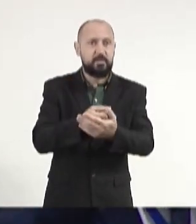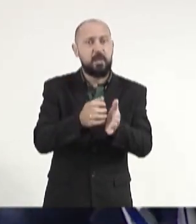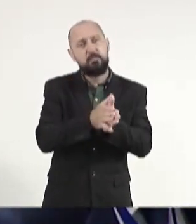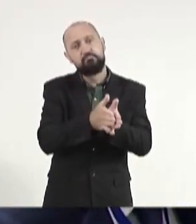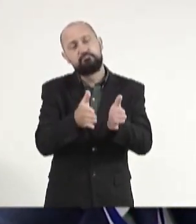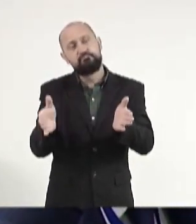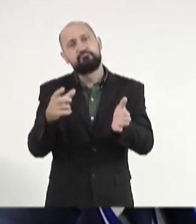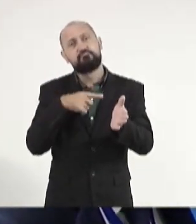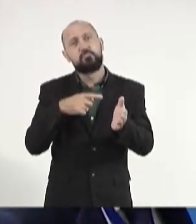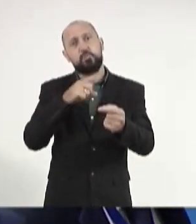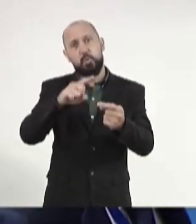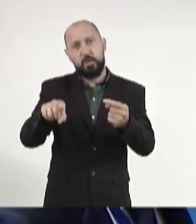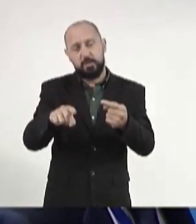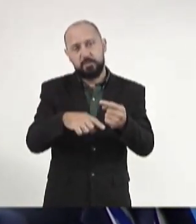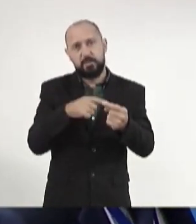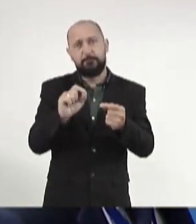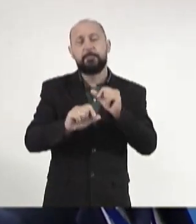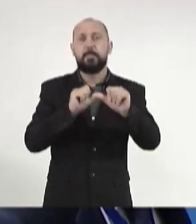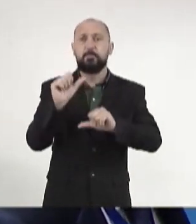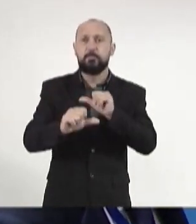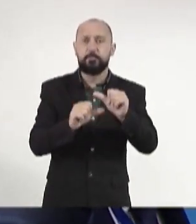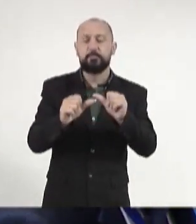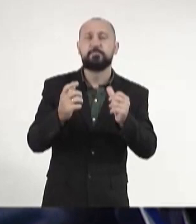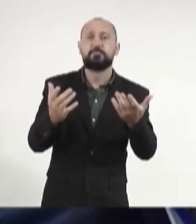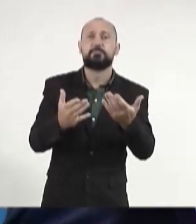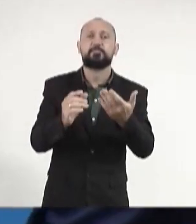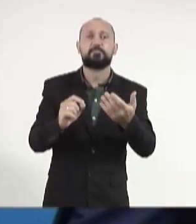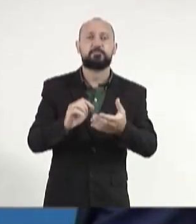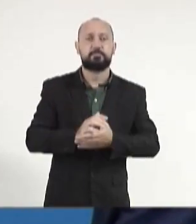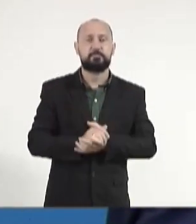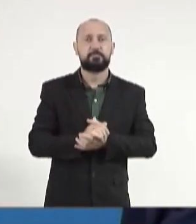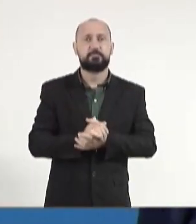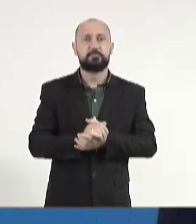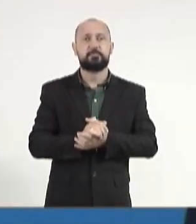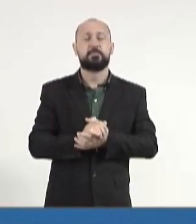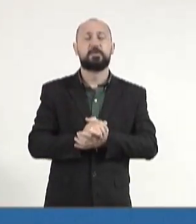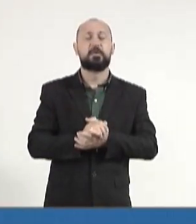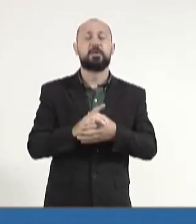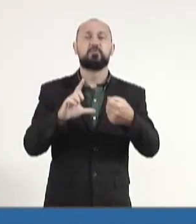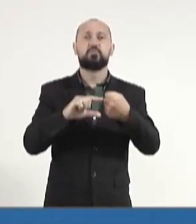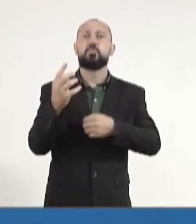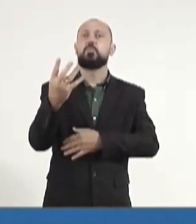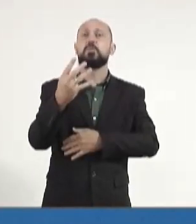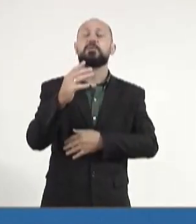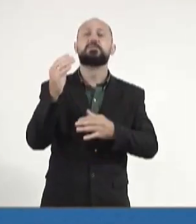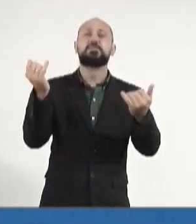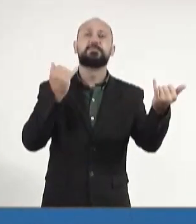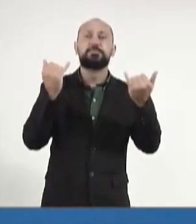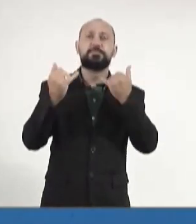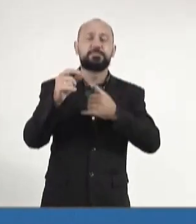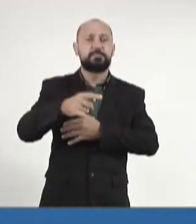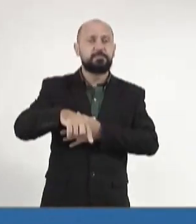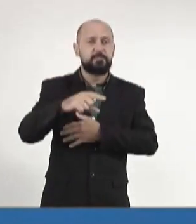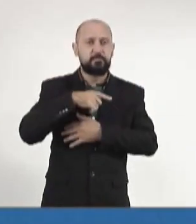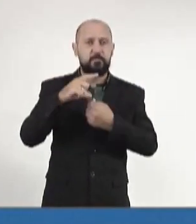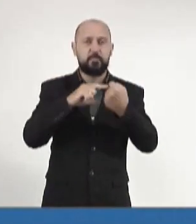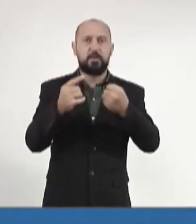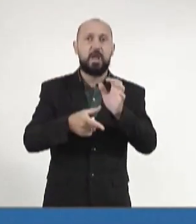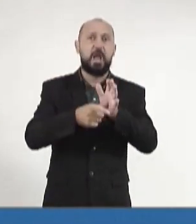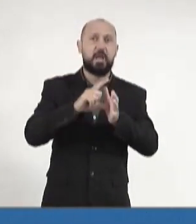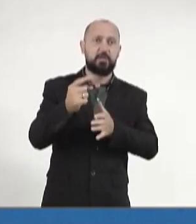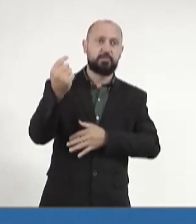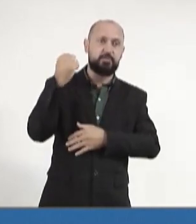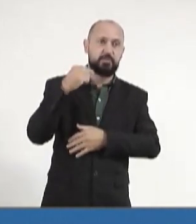em decorrência do cancelamento ou alteração dos pacotes adquiridos. Artigo 4º. As informações mencionadas no